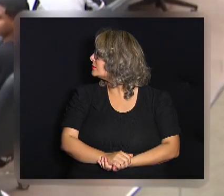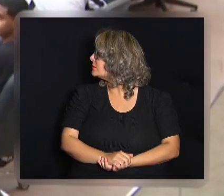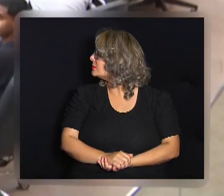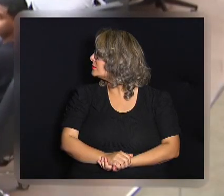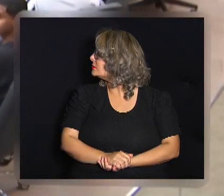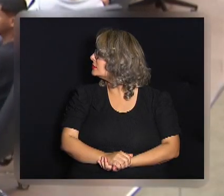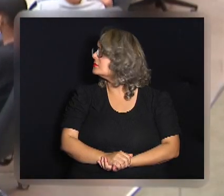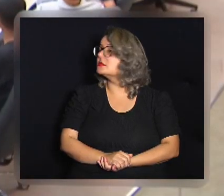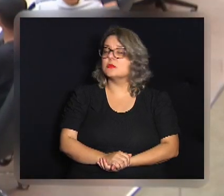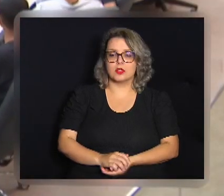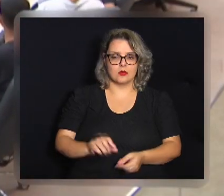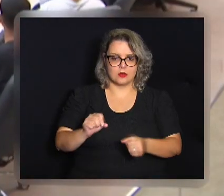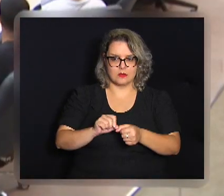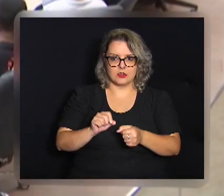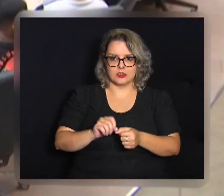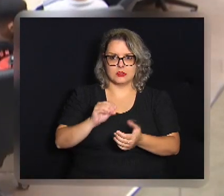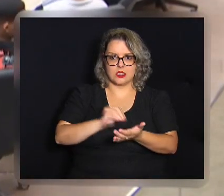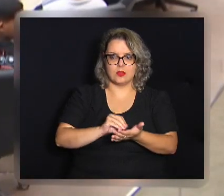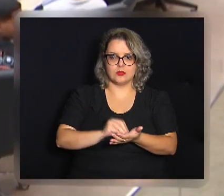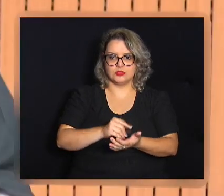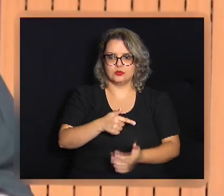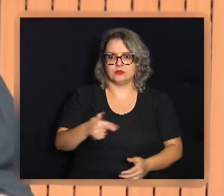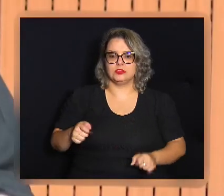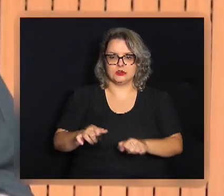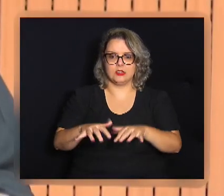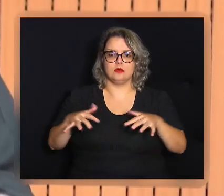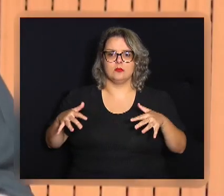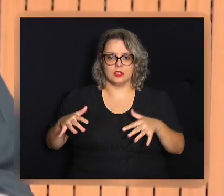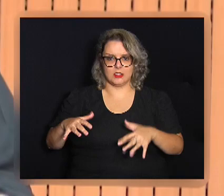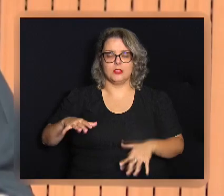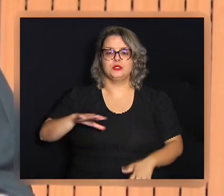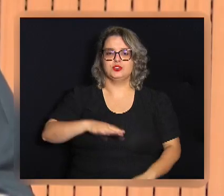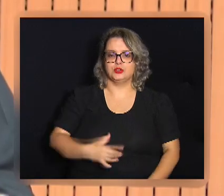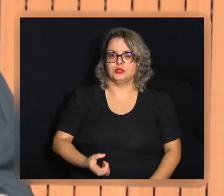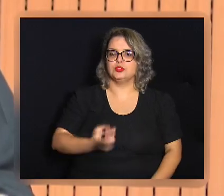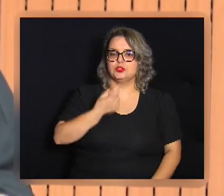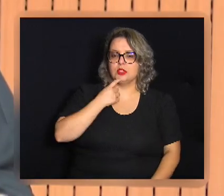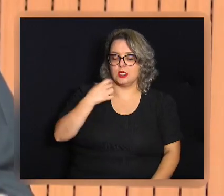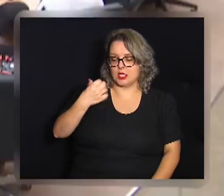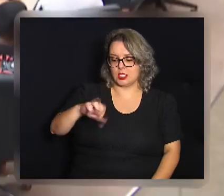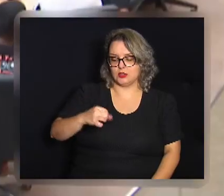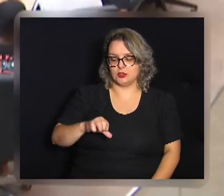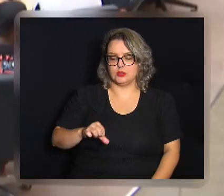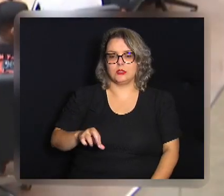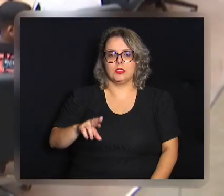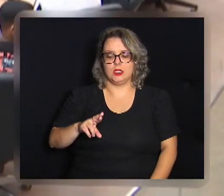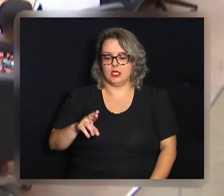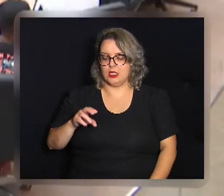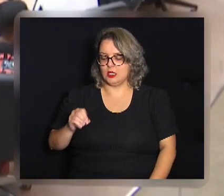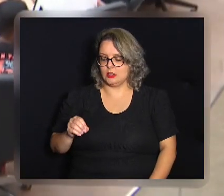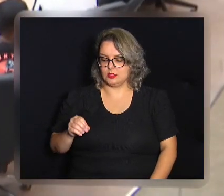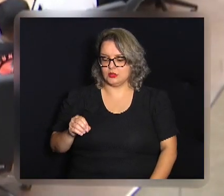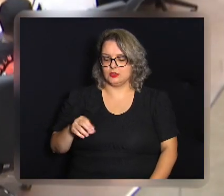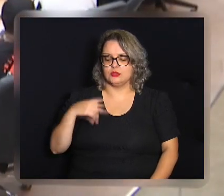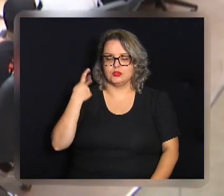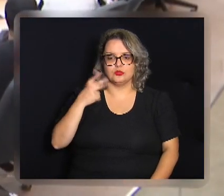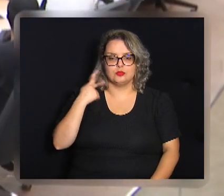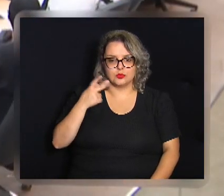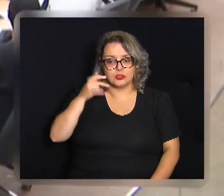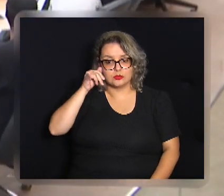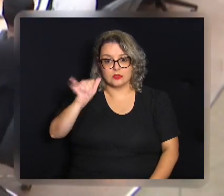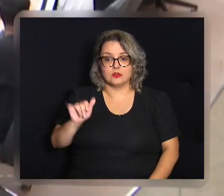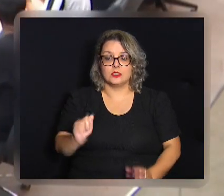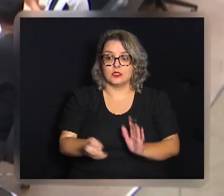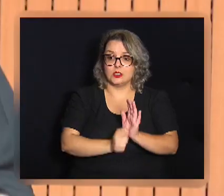Foi realizada na última semana no plenário da Câmara Municipal a 9ª reunião ordinária da Comissão de Políticas de Prevenção às